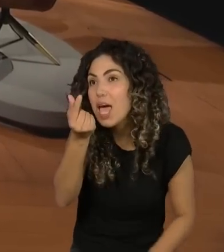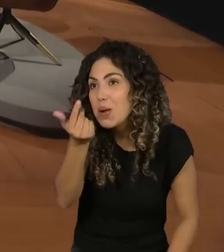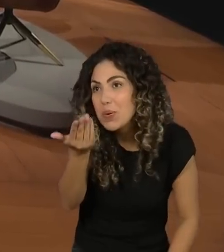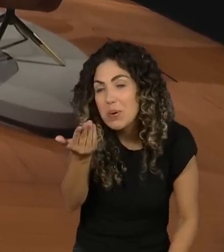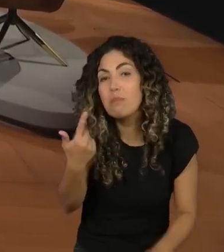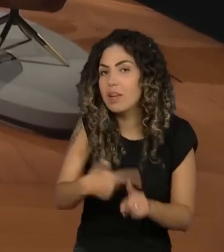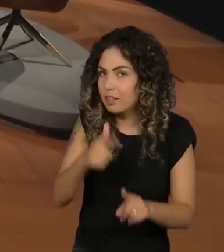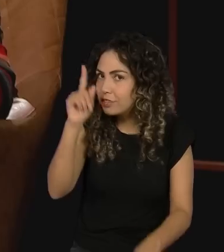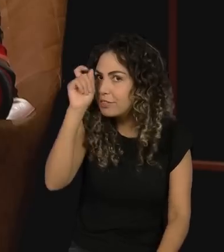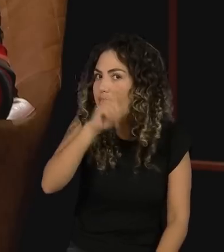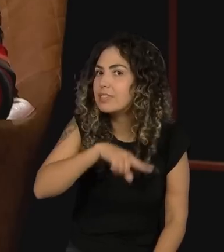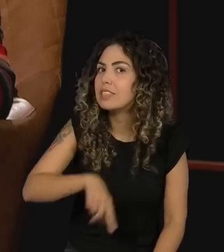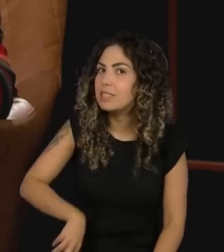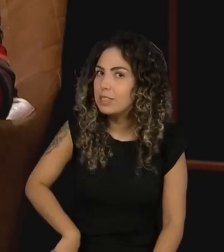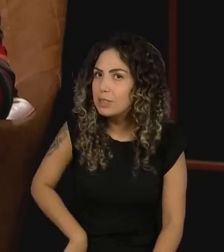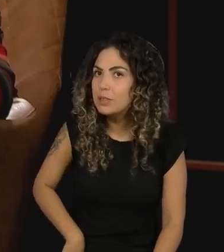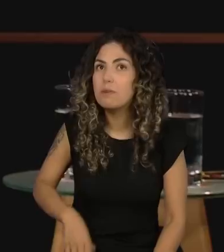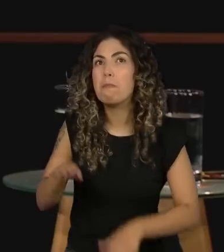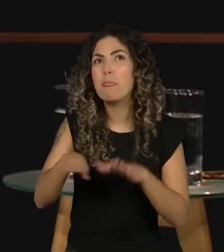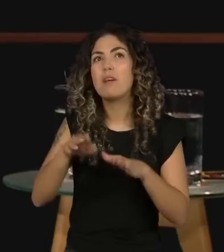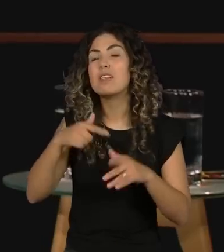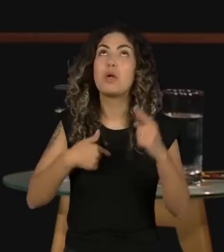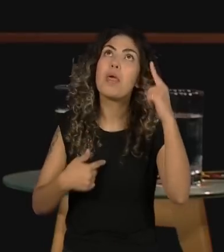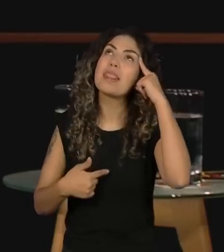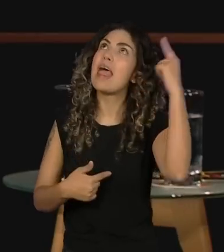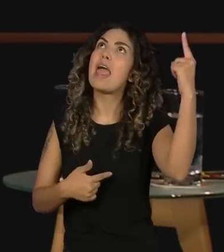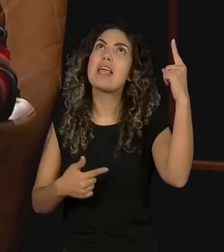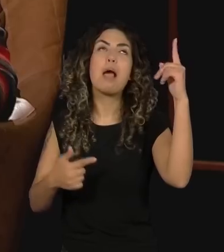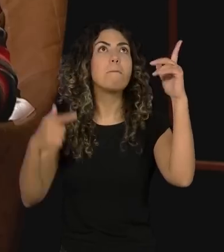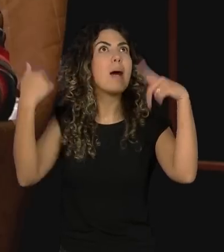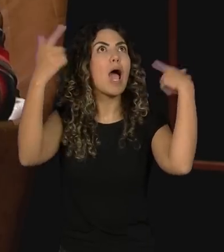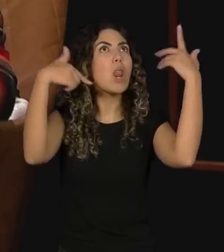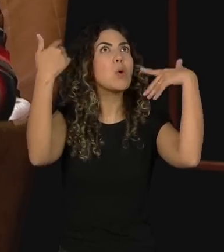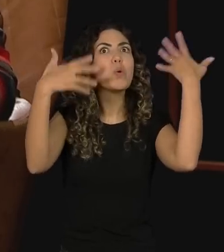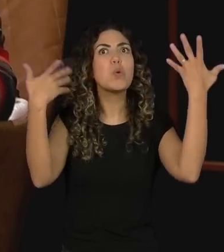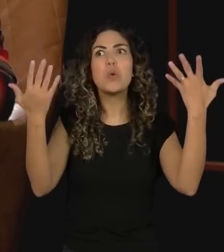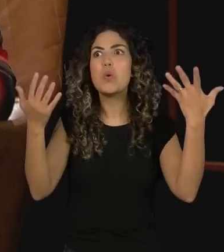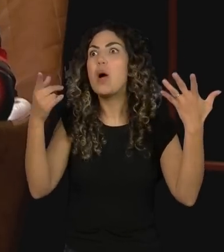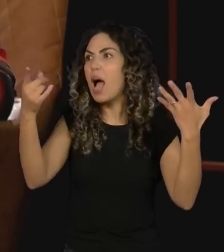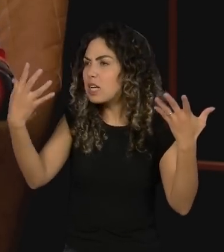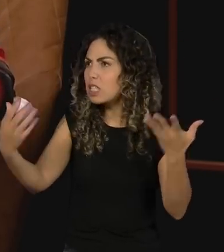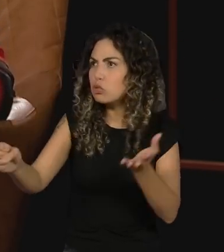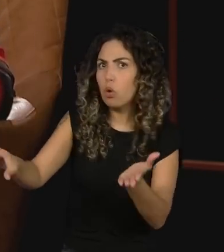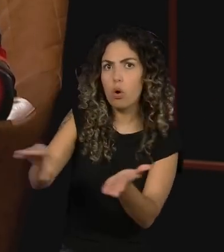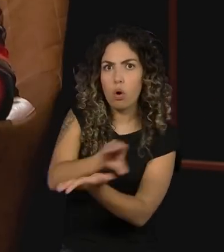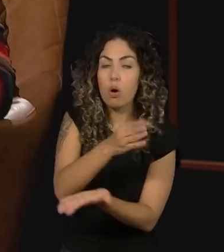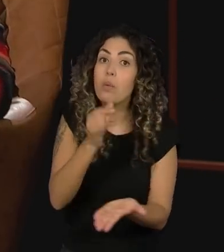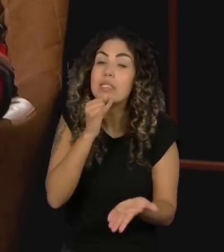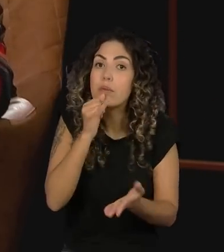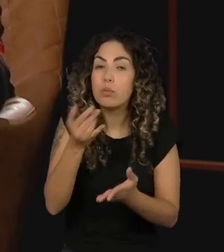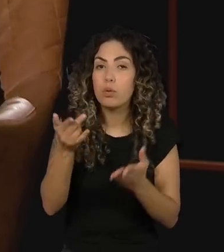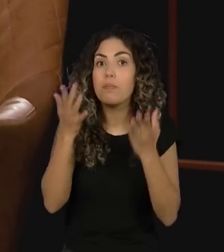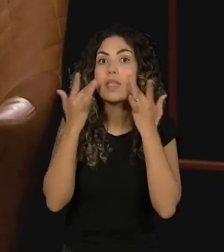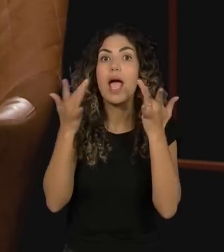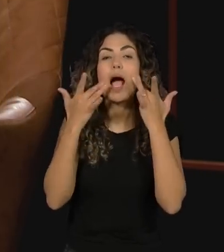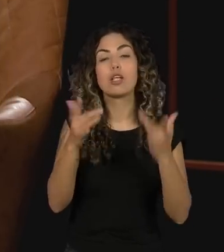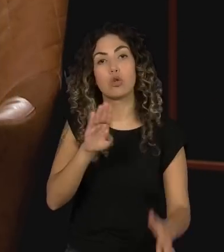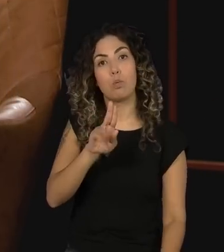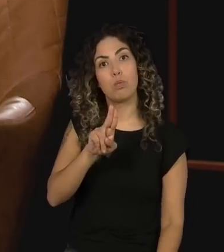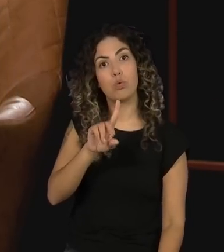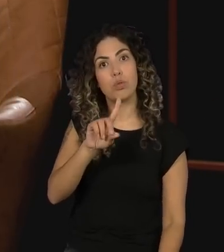botar dinheiro numa ideia maluca como Buda. Que Buda é